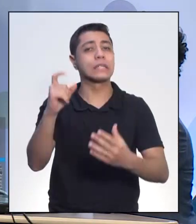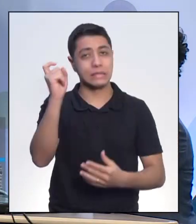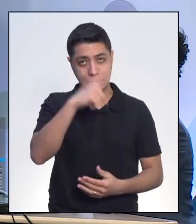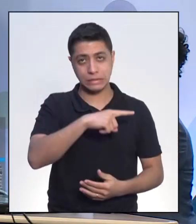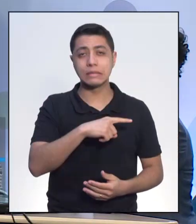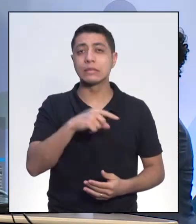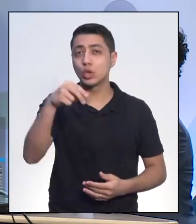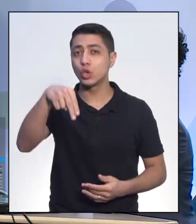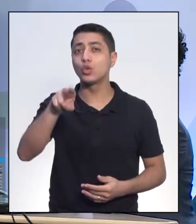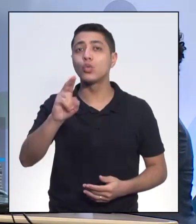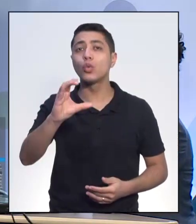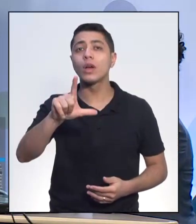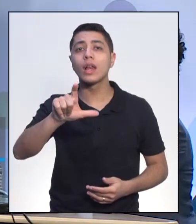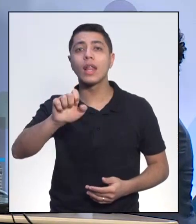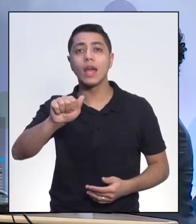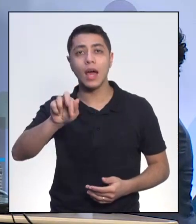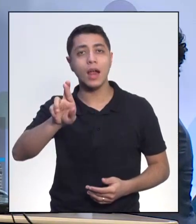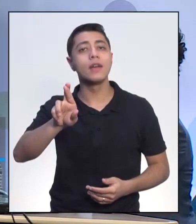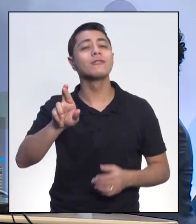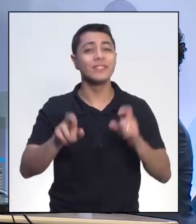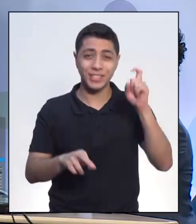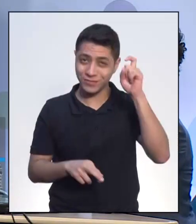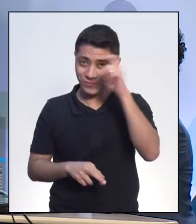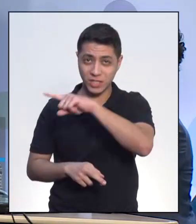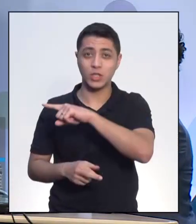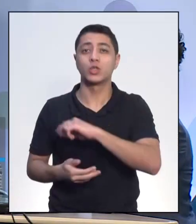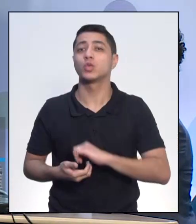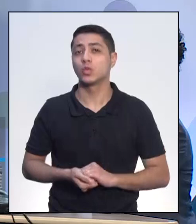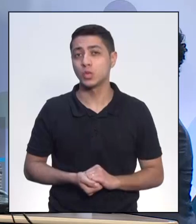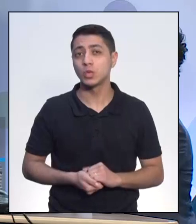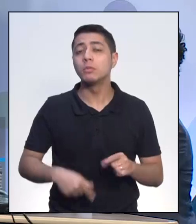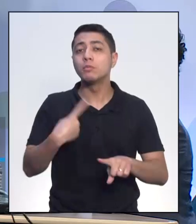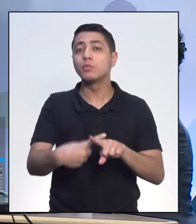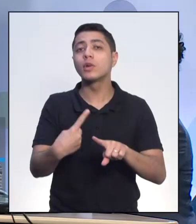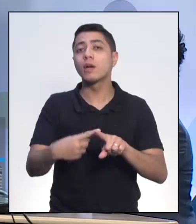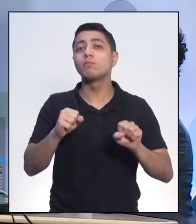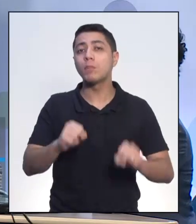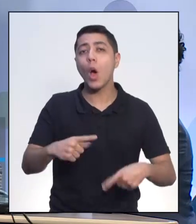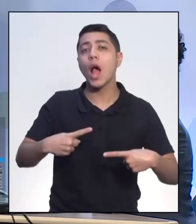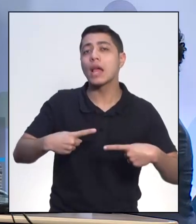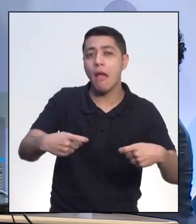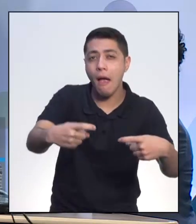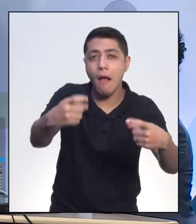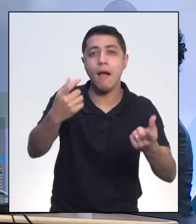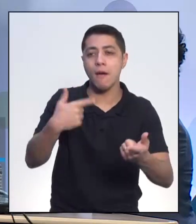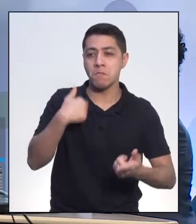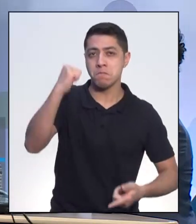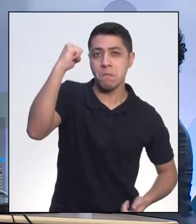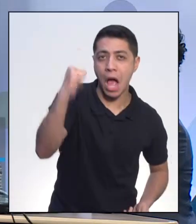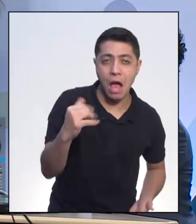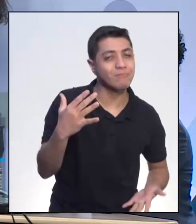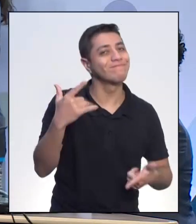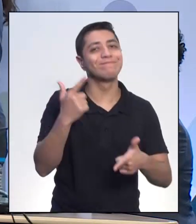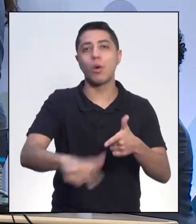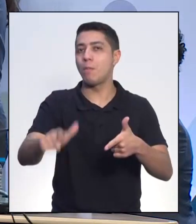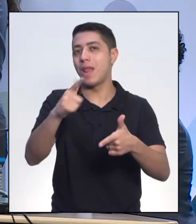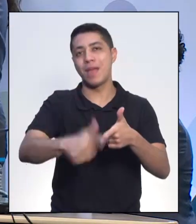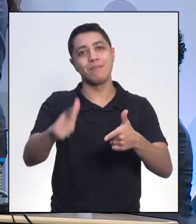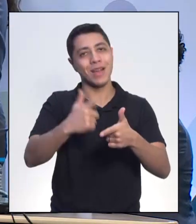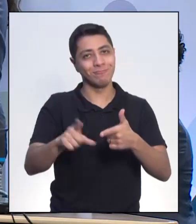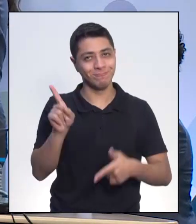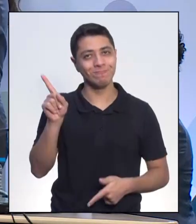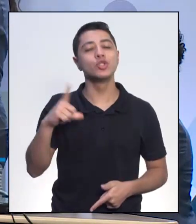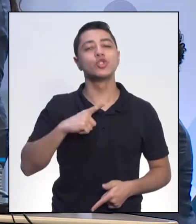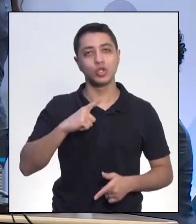energia primária, mas como fonte de matar, né, de guerra, aí já é outro problema aí, tá? Então esse é